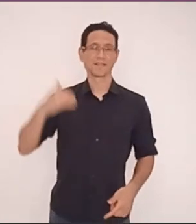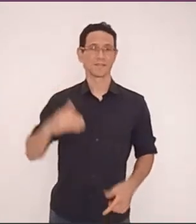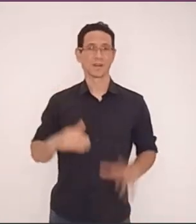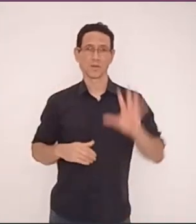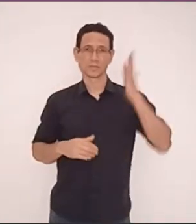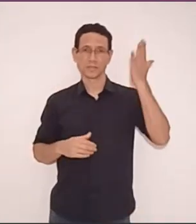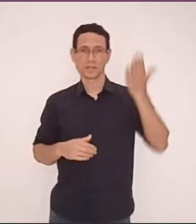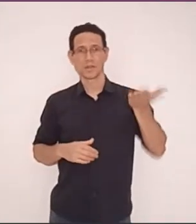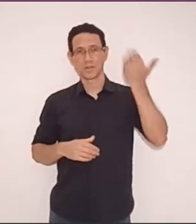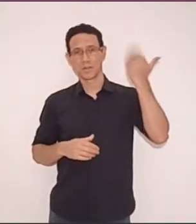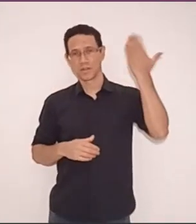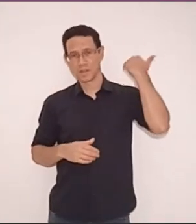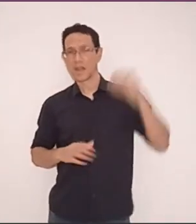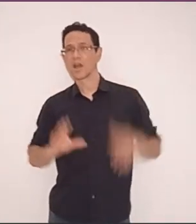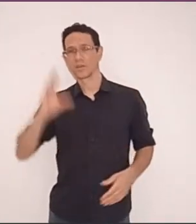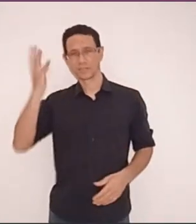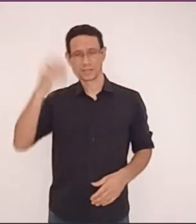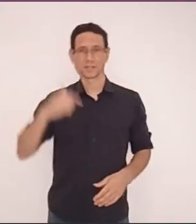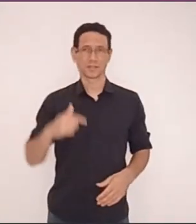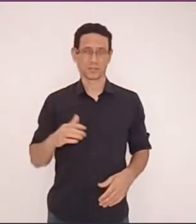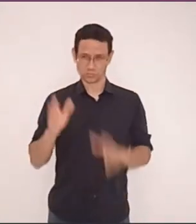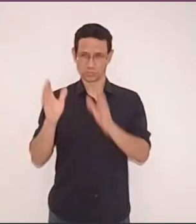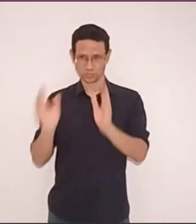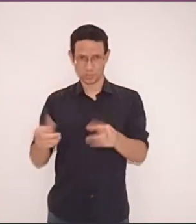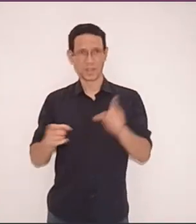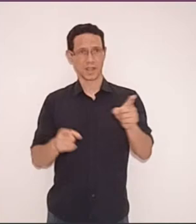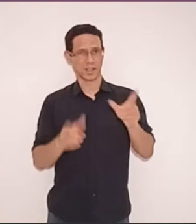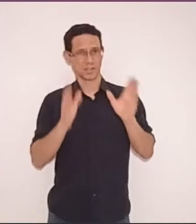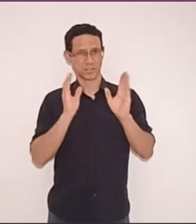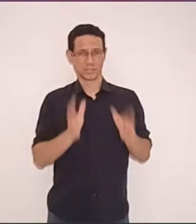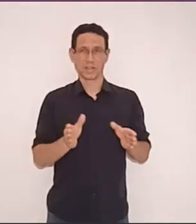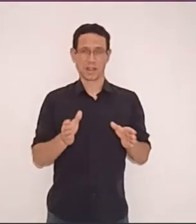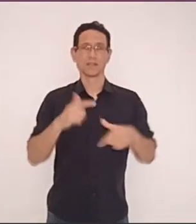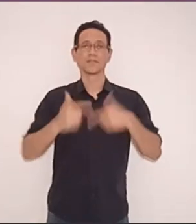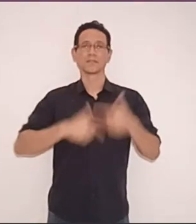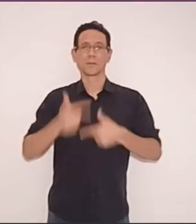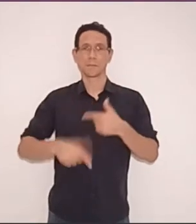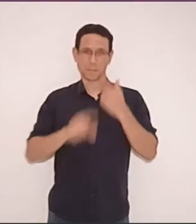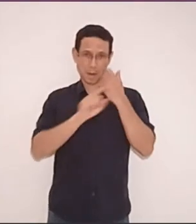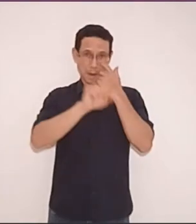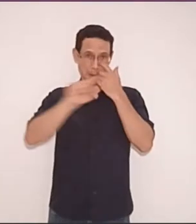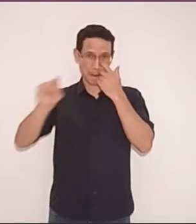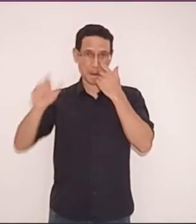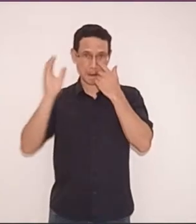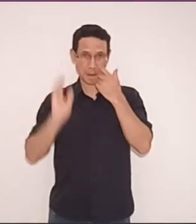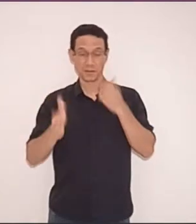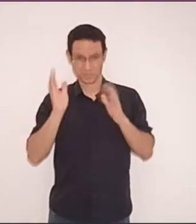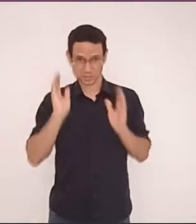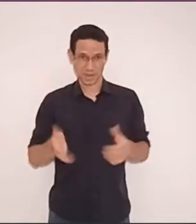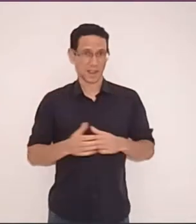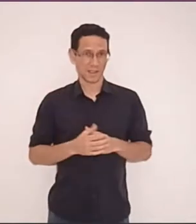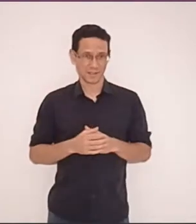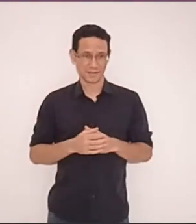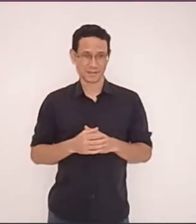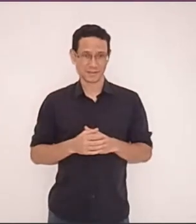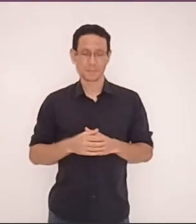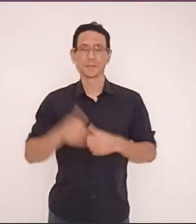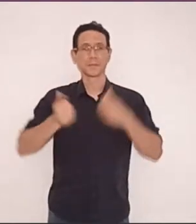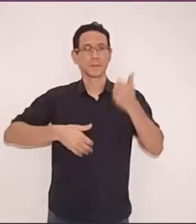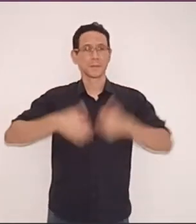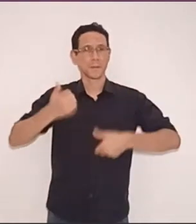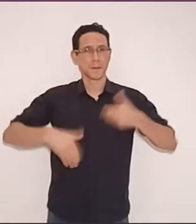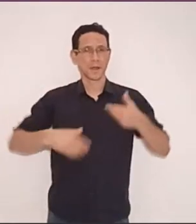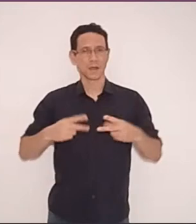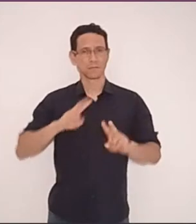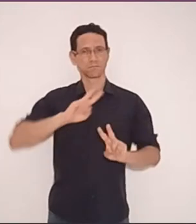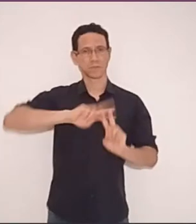comecei desabafa na internet coloca assim ah se alguém já passou por isso dentro do trabalho doméstico escreva o seu relato